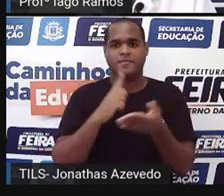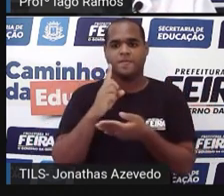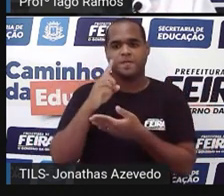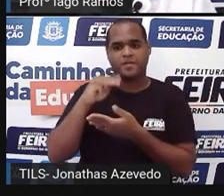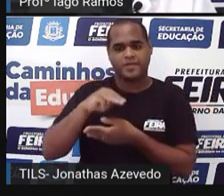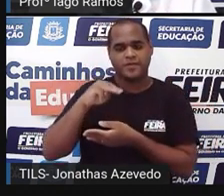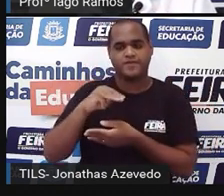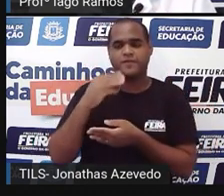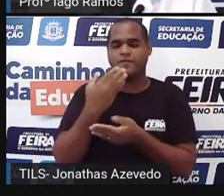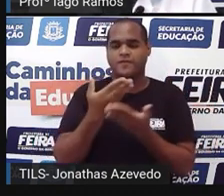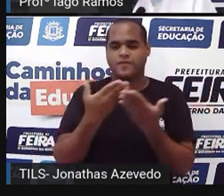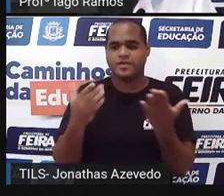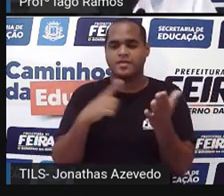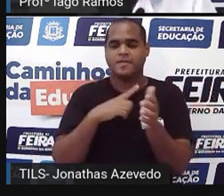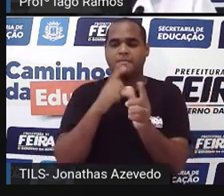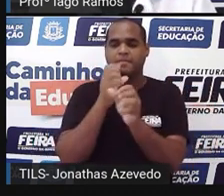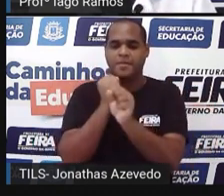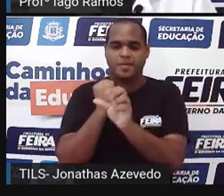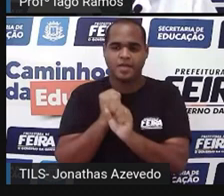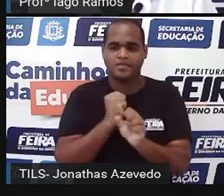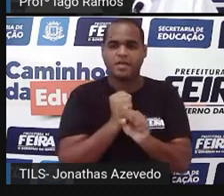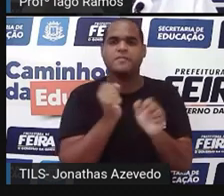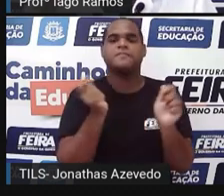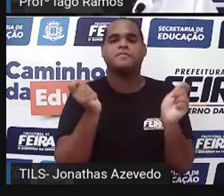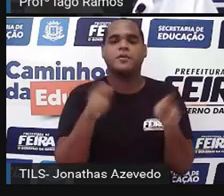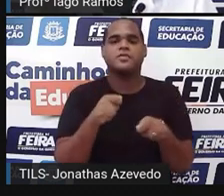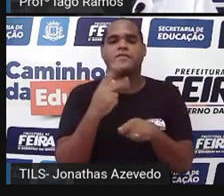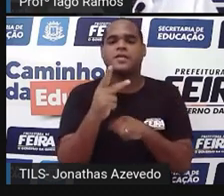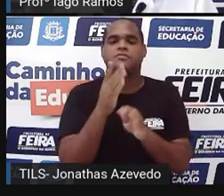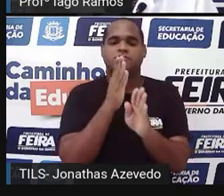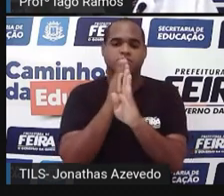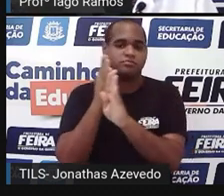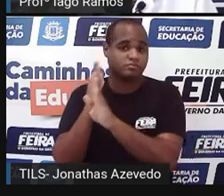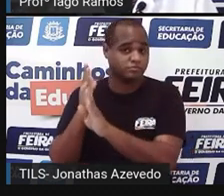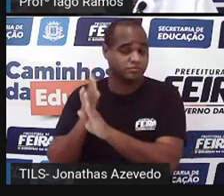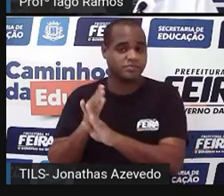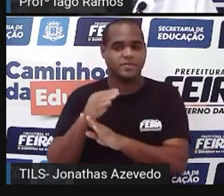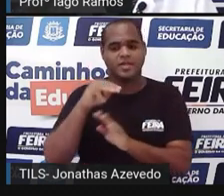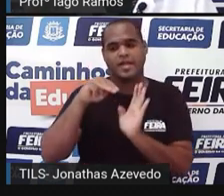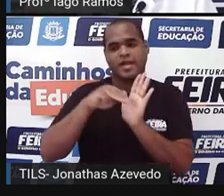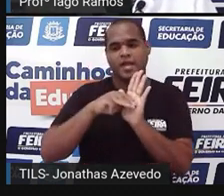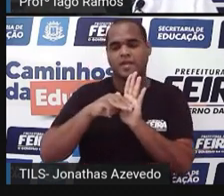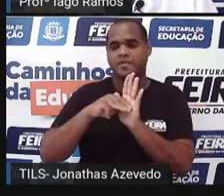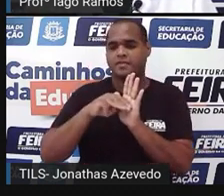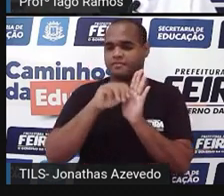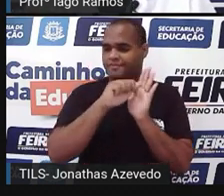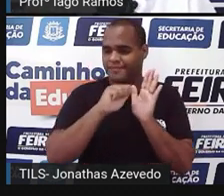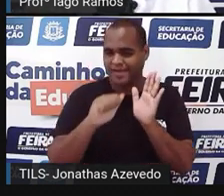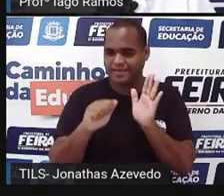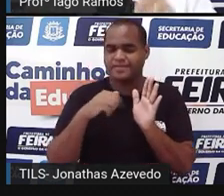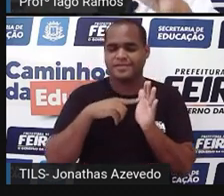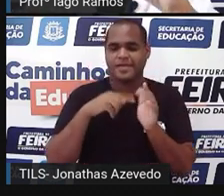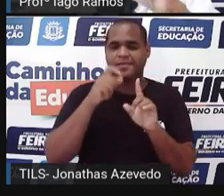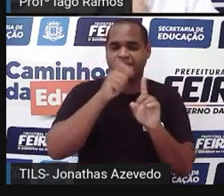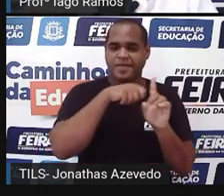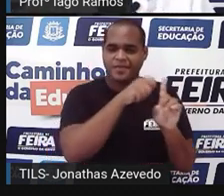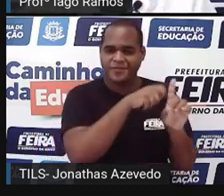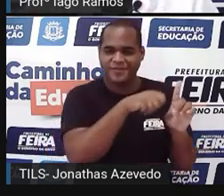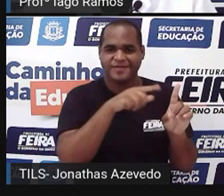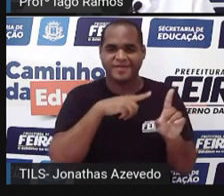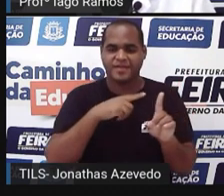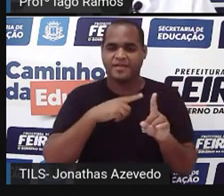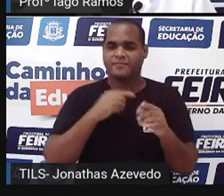minuto para você aí Tá certo encontrar a média do consumo de energia elétrica desses meses aí